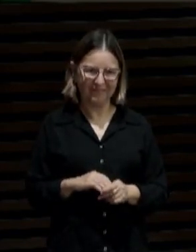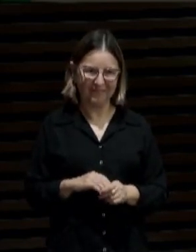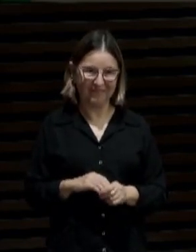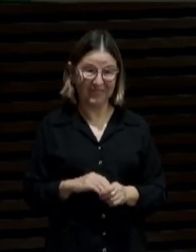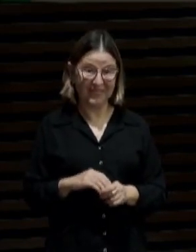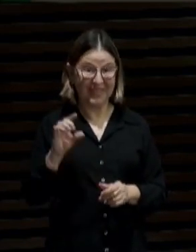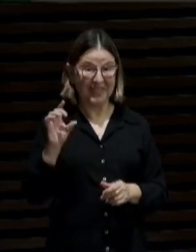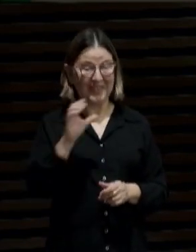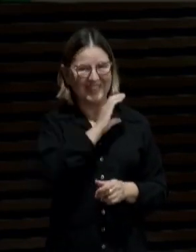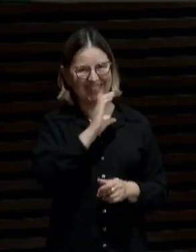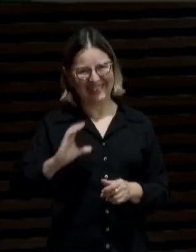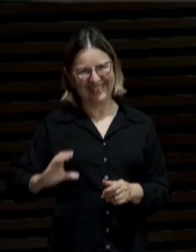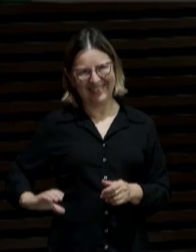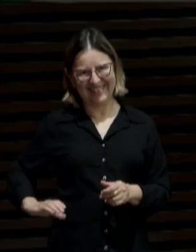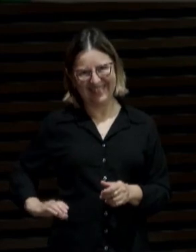Ele.